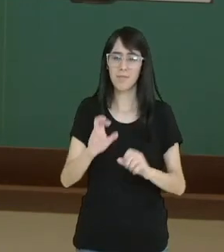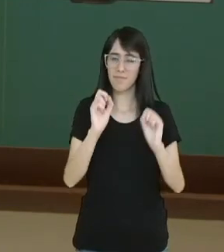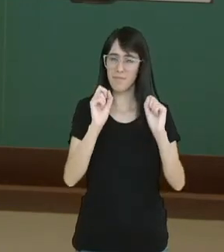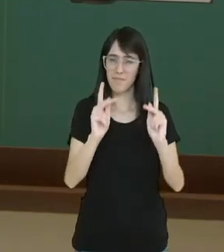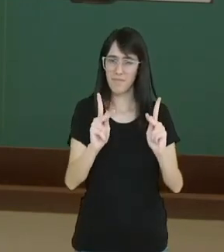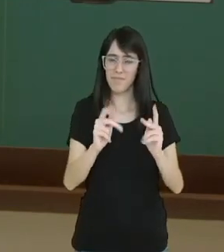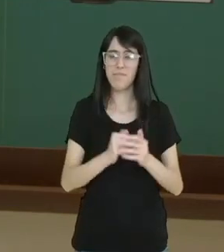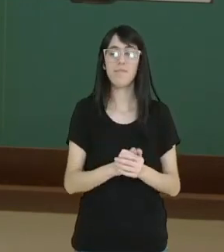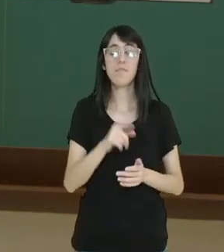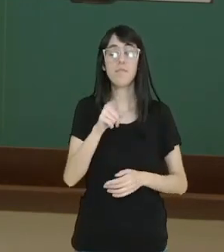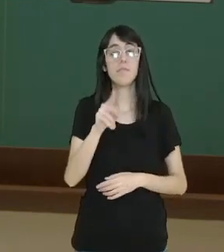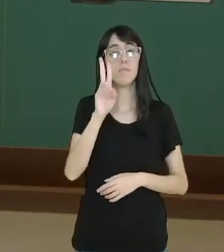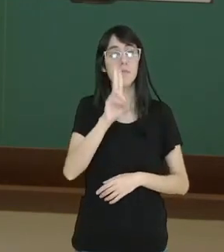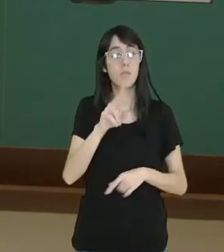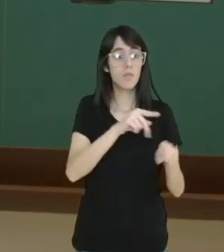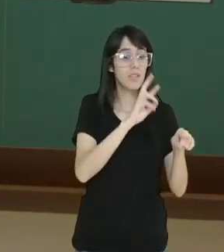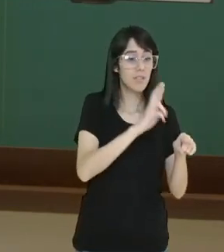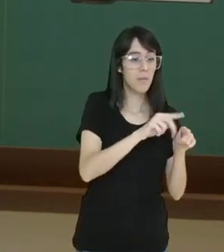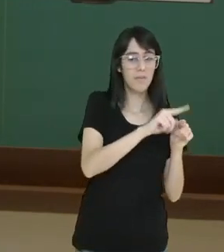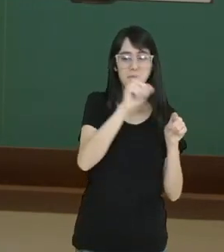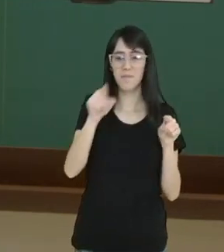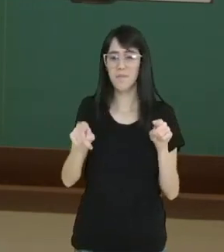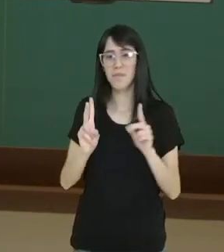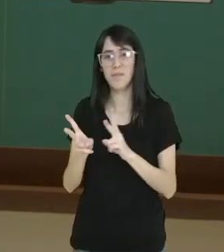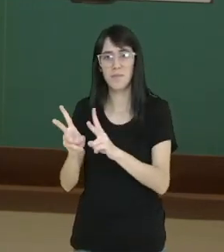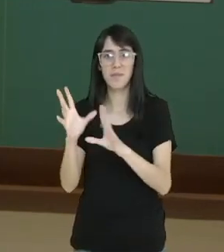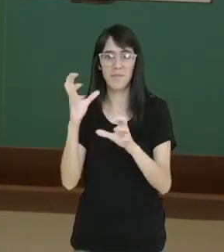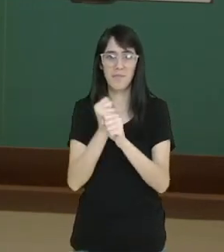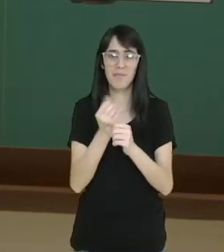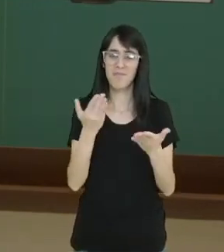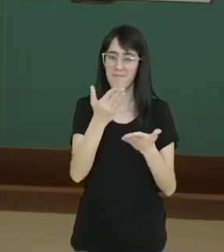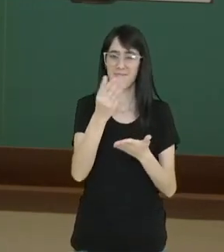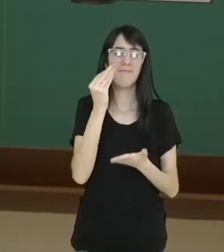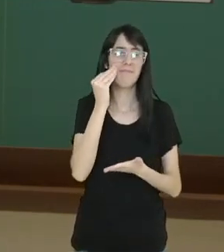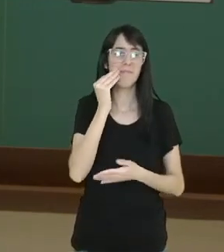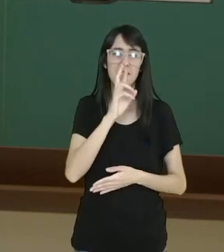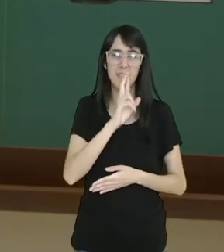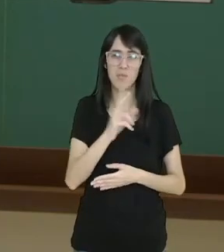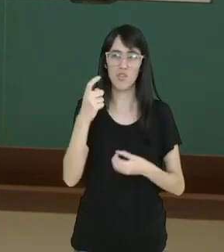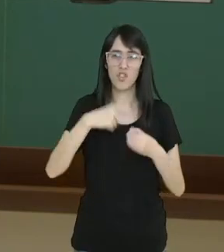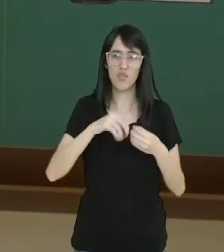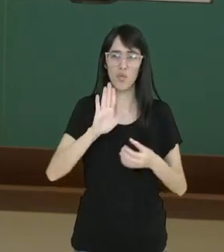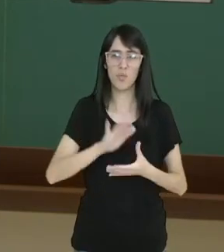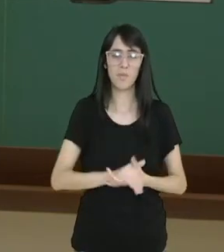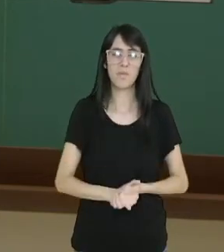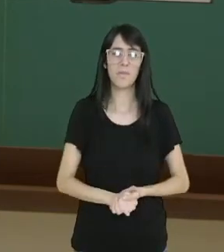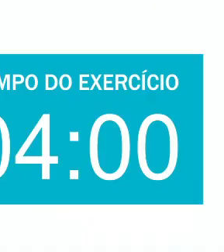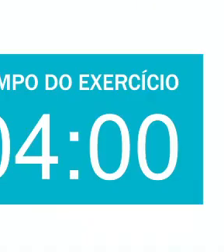Aí você usa um resultado para conseguir o outro. Bora trabalhar um pouquinho, eu já volto.